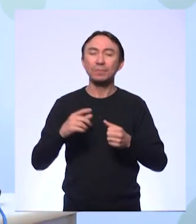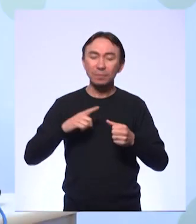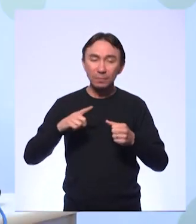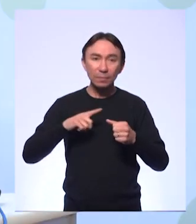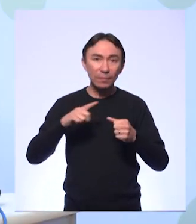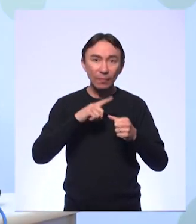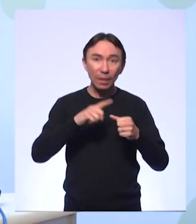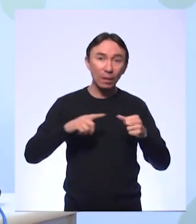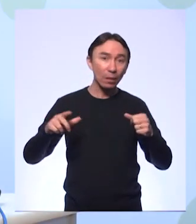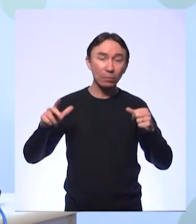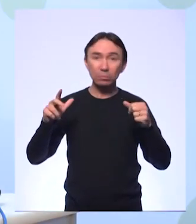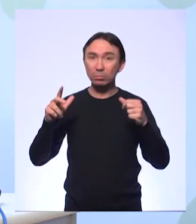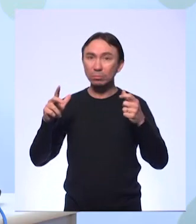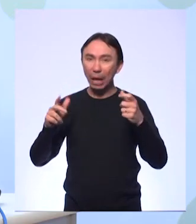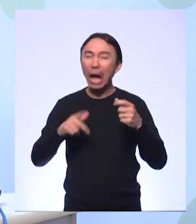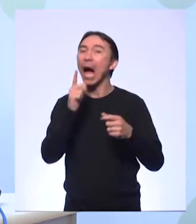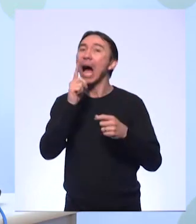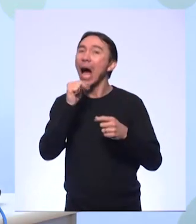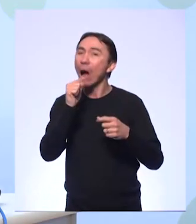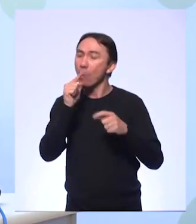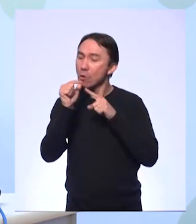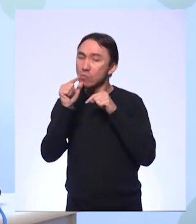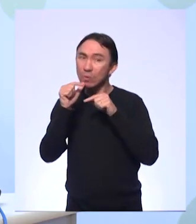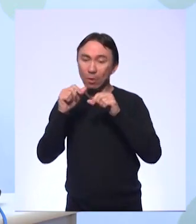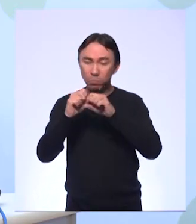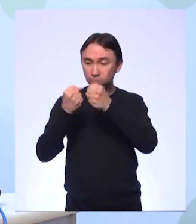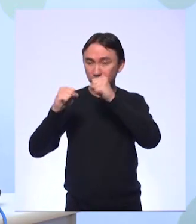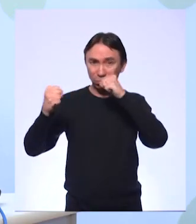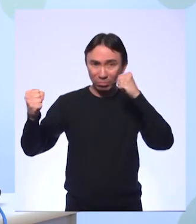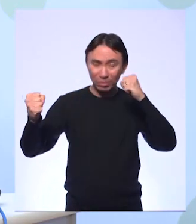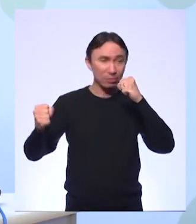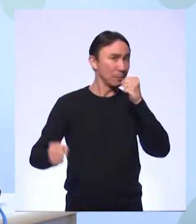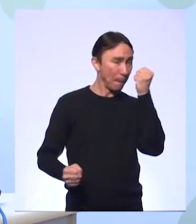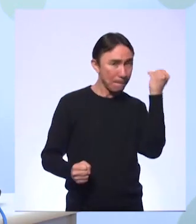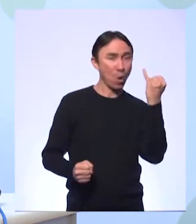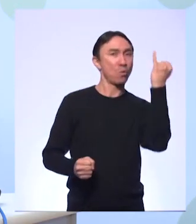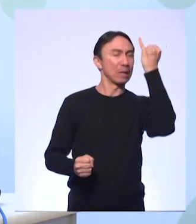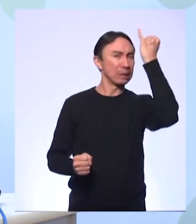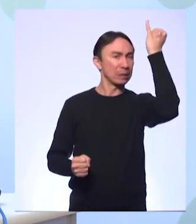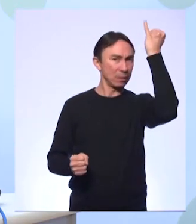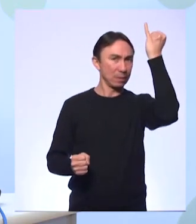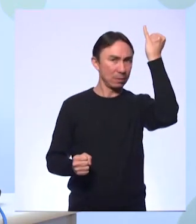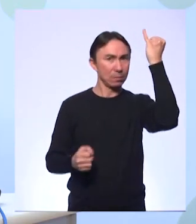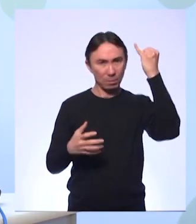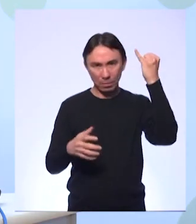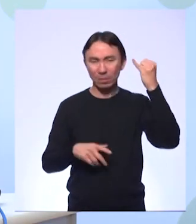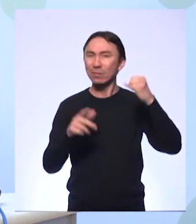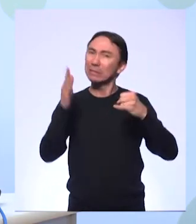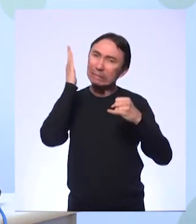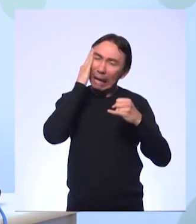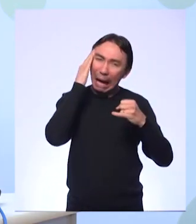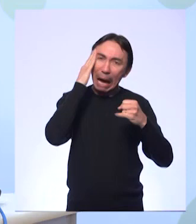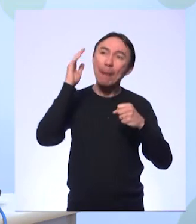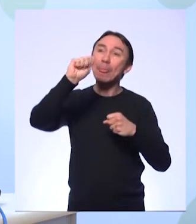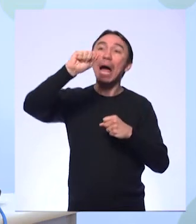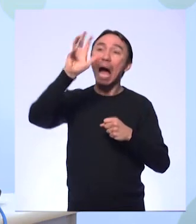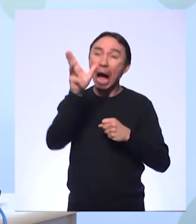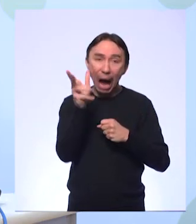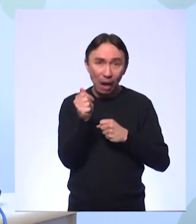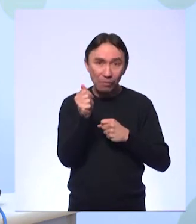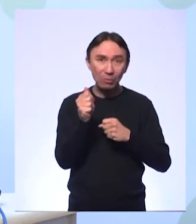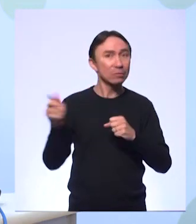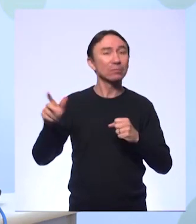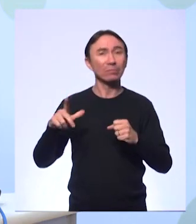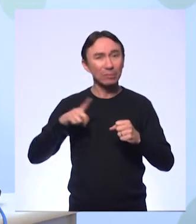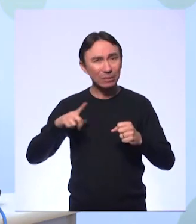hidrográfica desse país aí, que a gente sabe que tem problemas aí de escassez em algumas regiões aí. Tudo bem? Outro mapa aí mostra